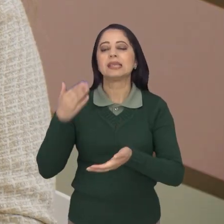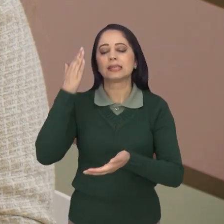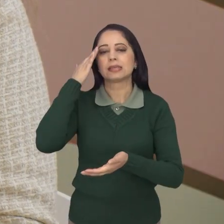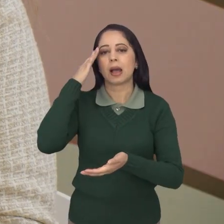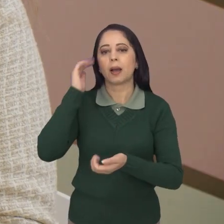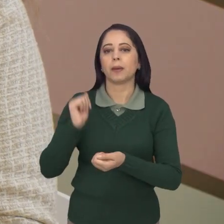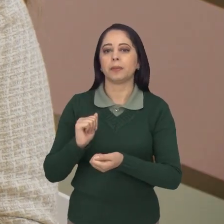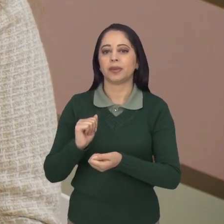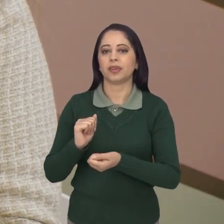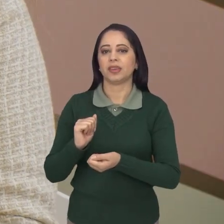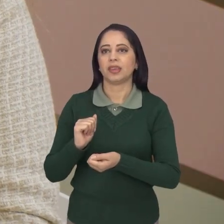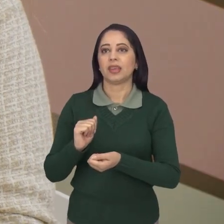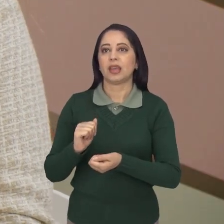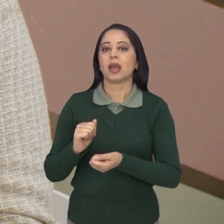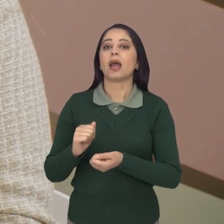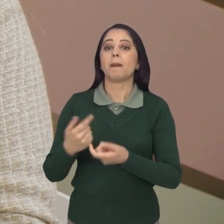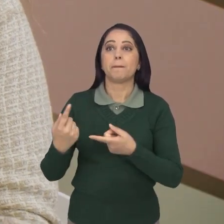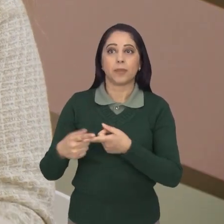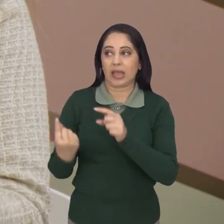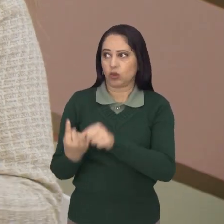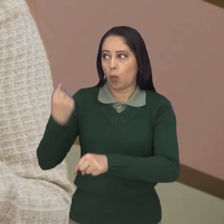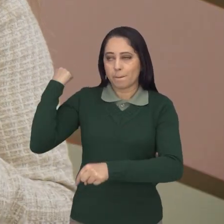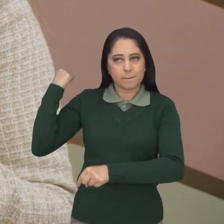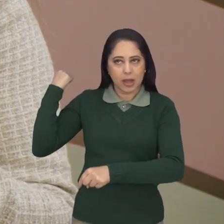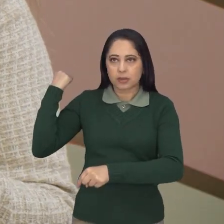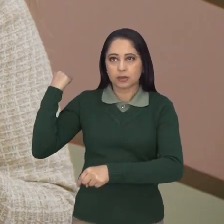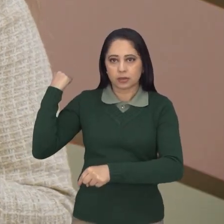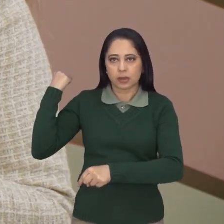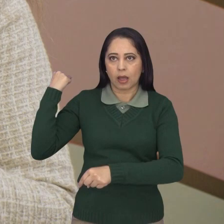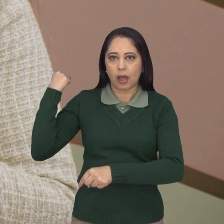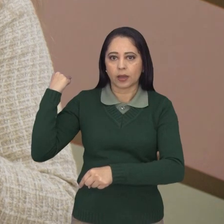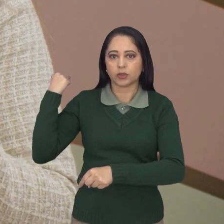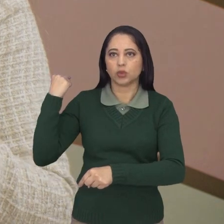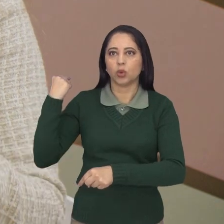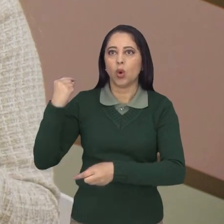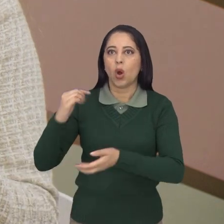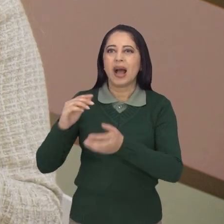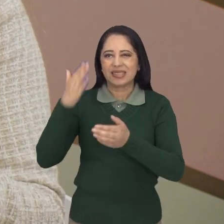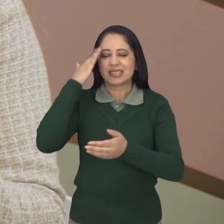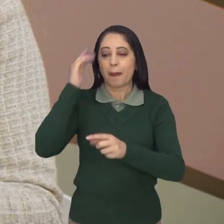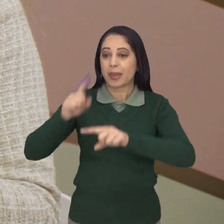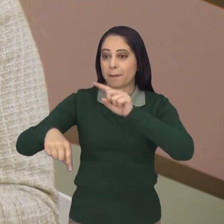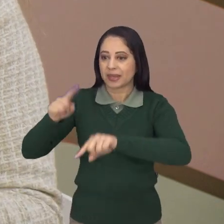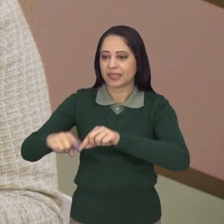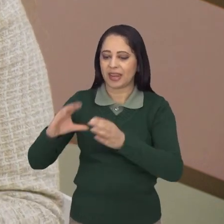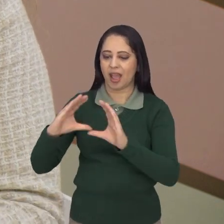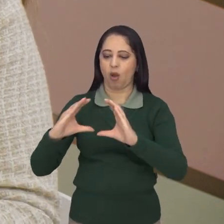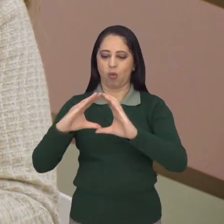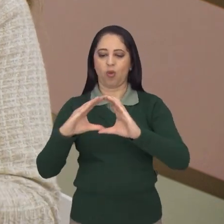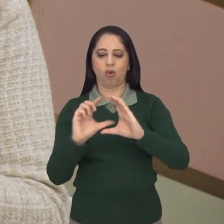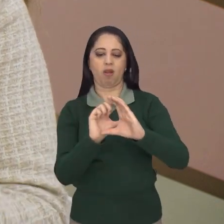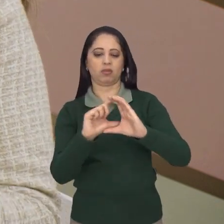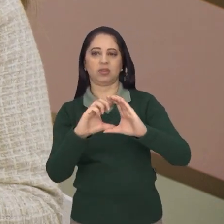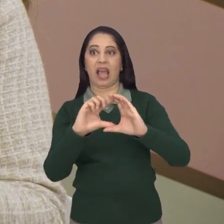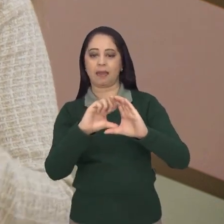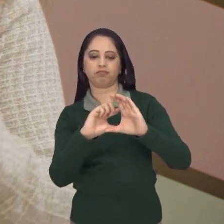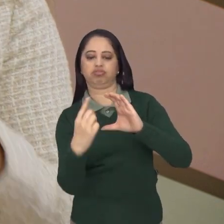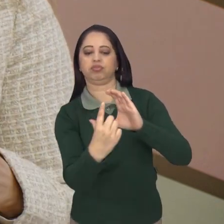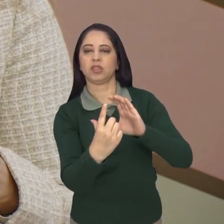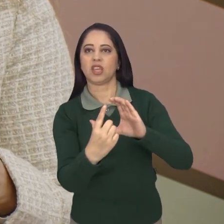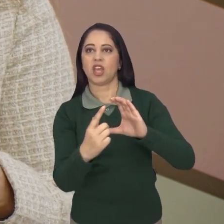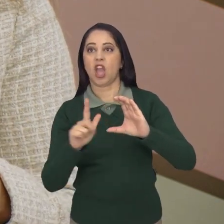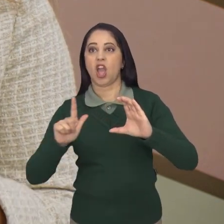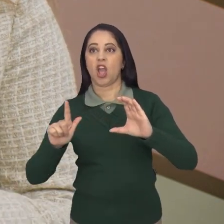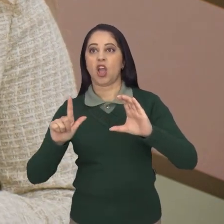de exclusão, veio com o celíaco há muito tempo atrás. Então, assim, não contém glúten, tá nos alimentos muito antes